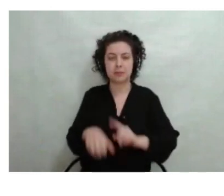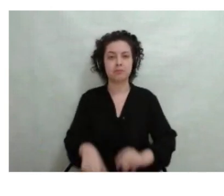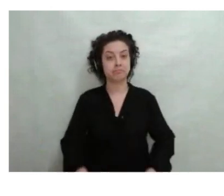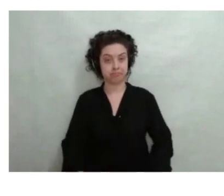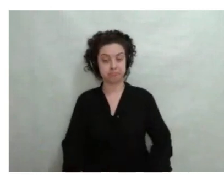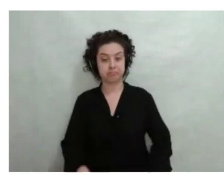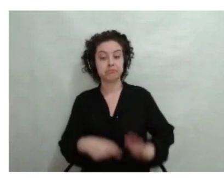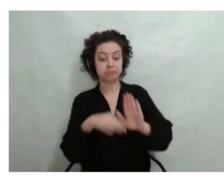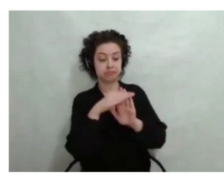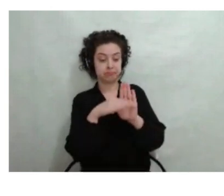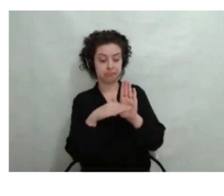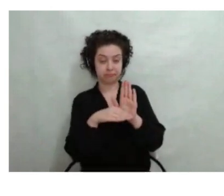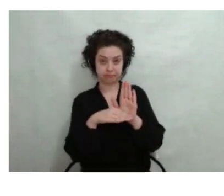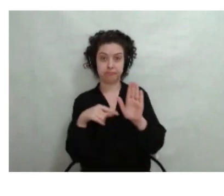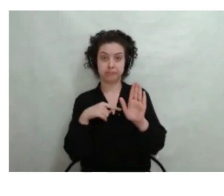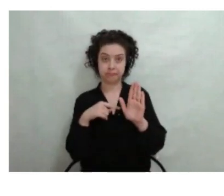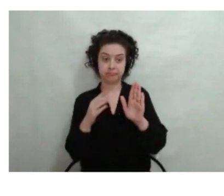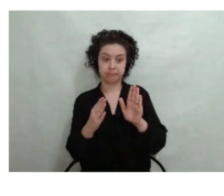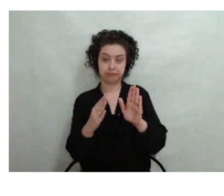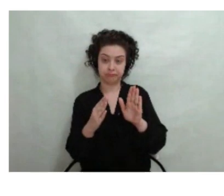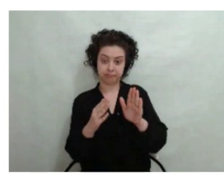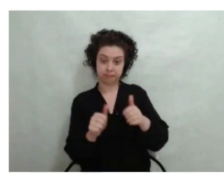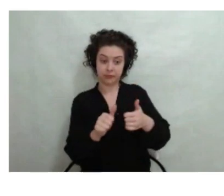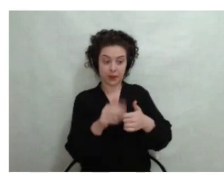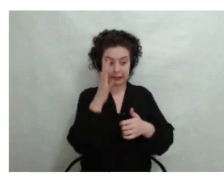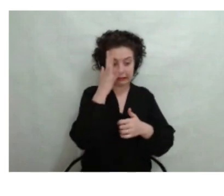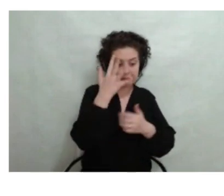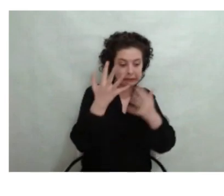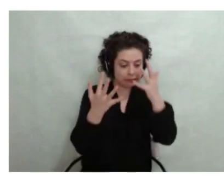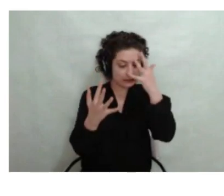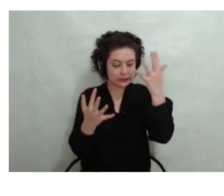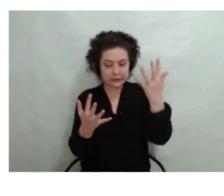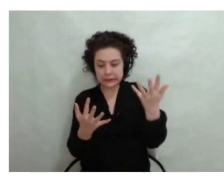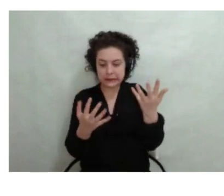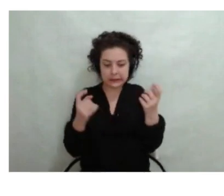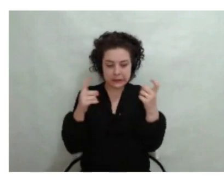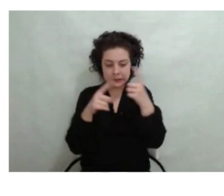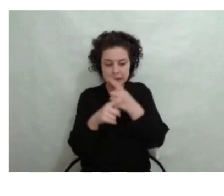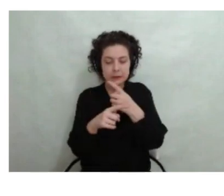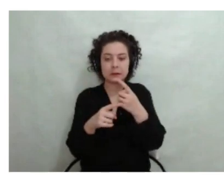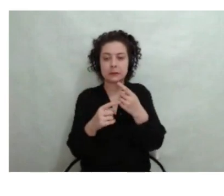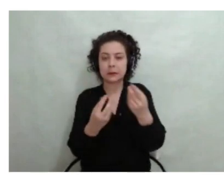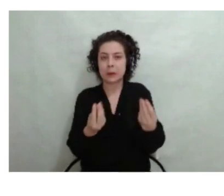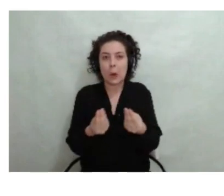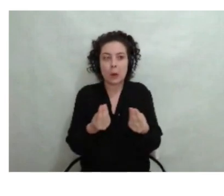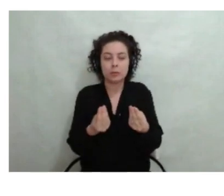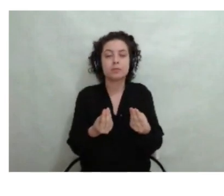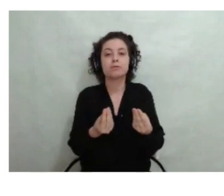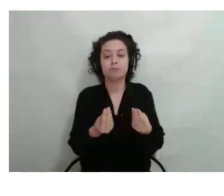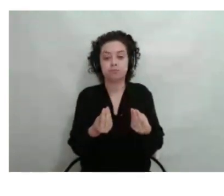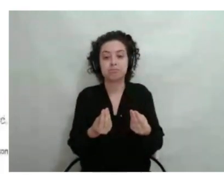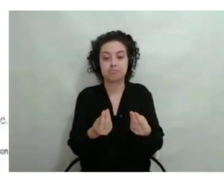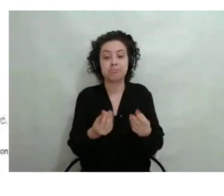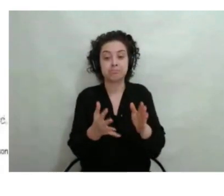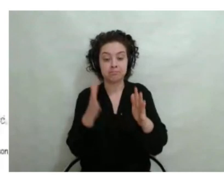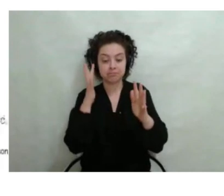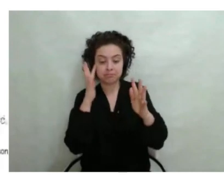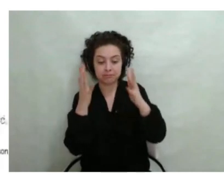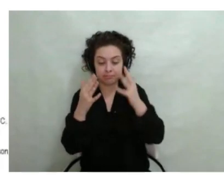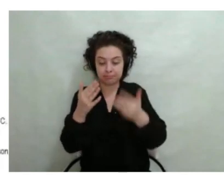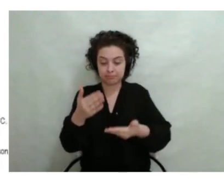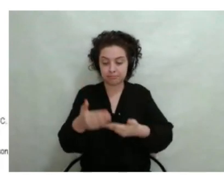desse cronograma de tomada de decisões, que fundamentalmente foram decisões que mudaram a